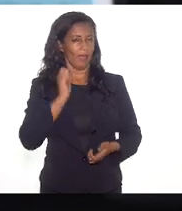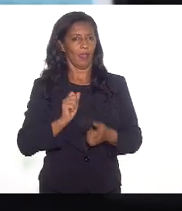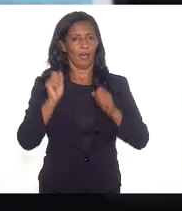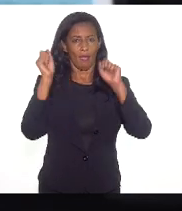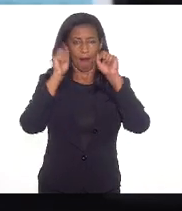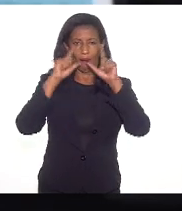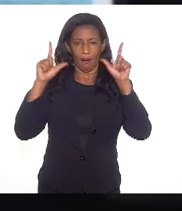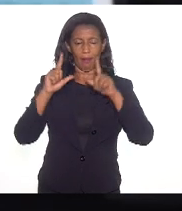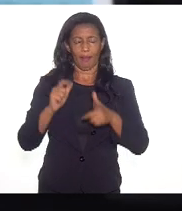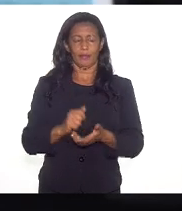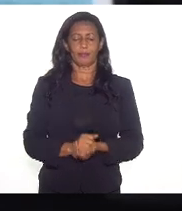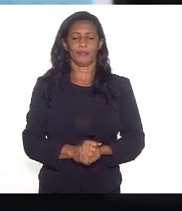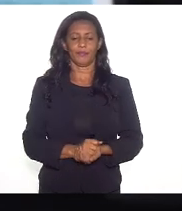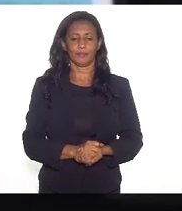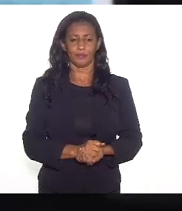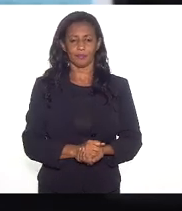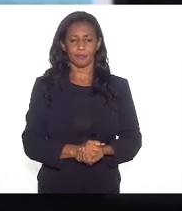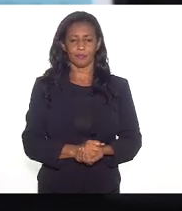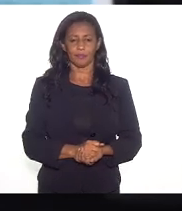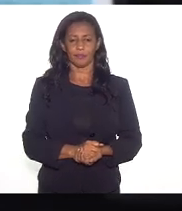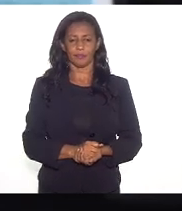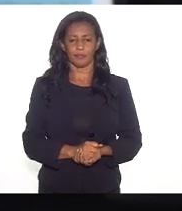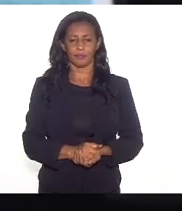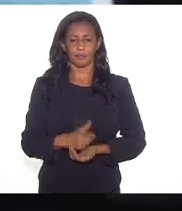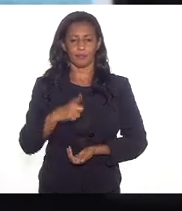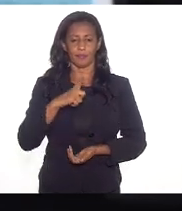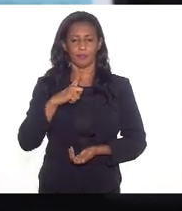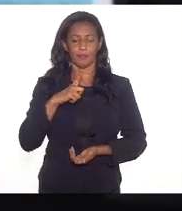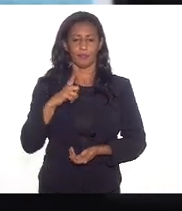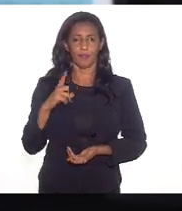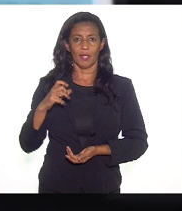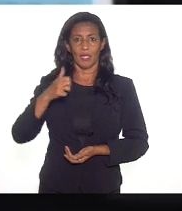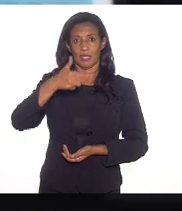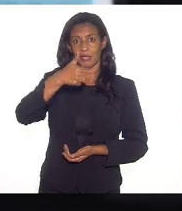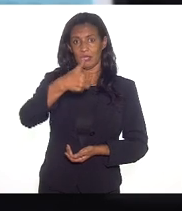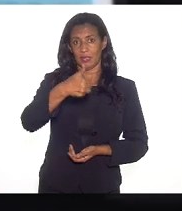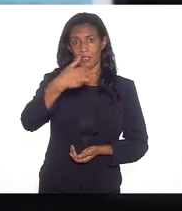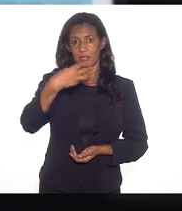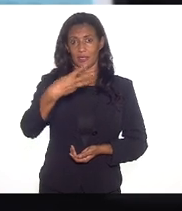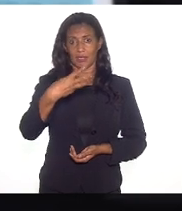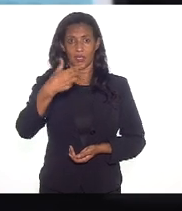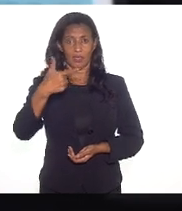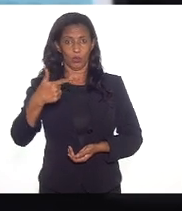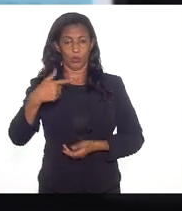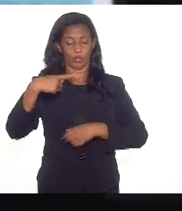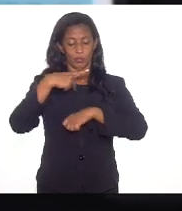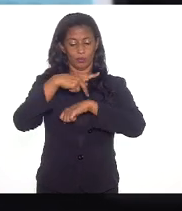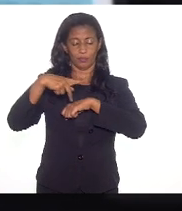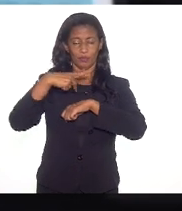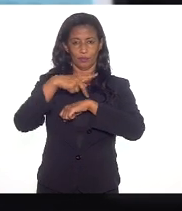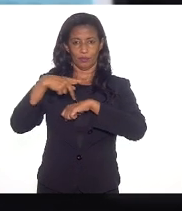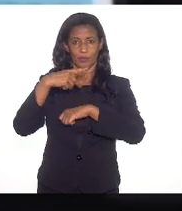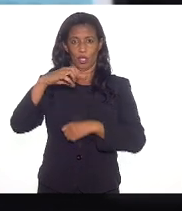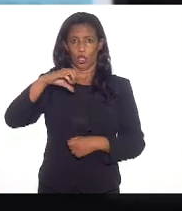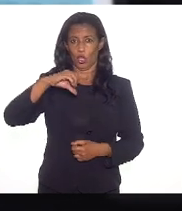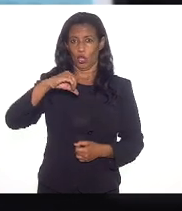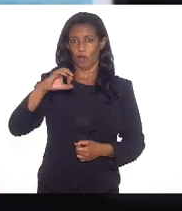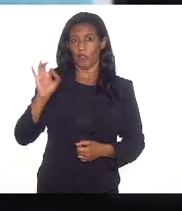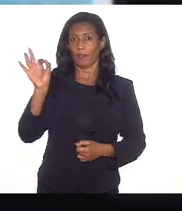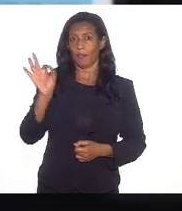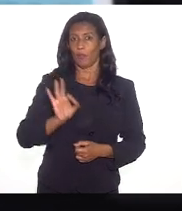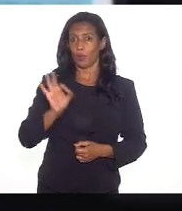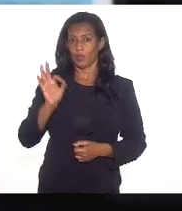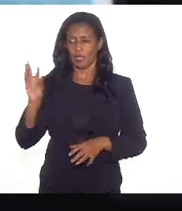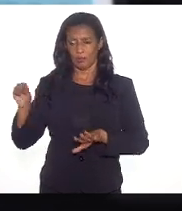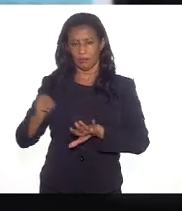é o nosso, nossa matriz, ele está em 132 países e 90% dos casos que vão para o